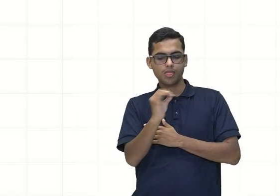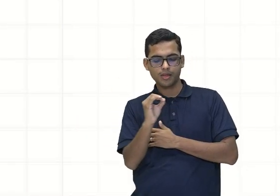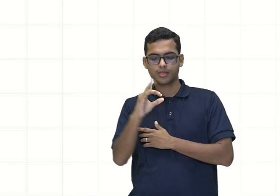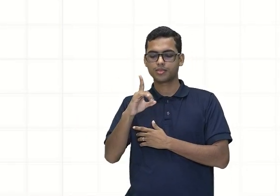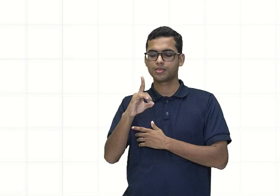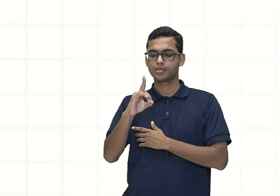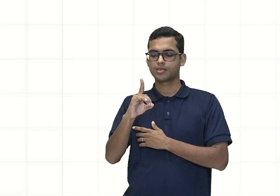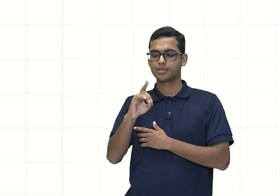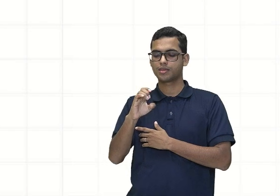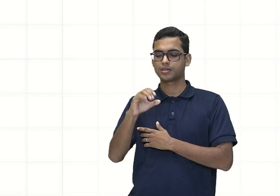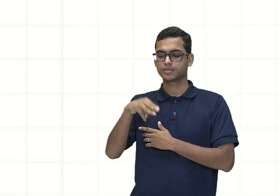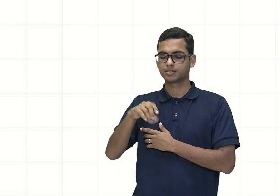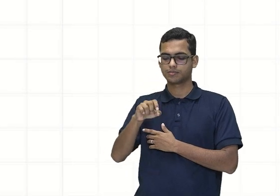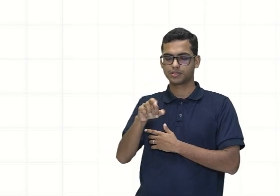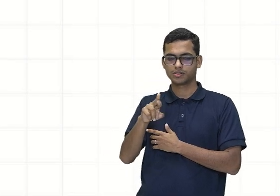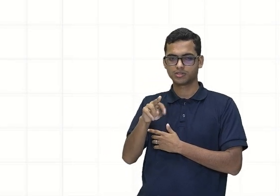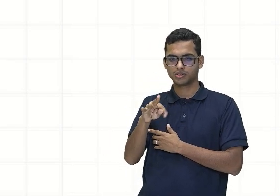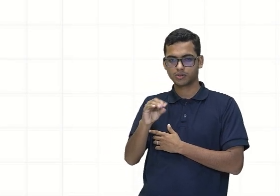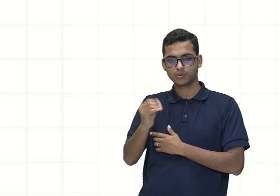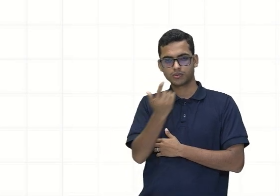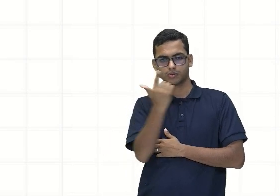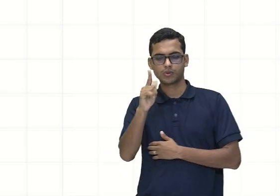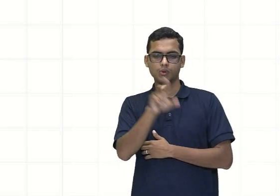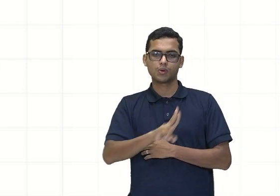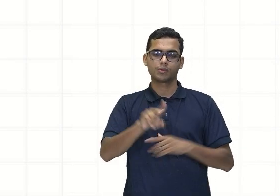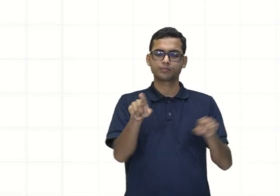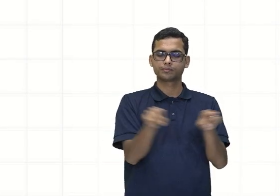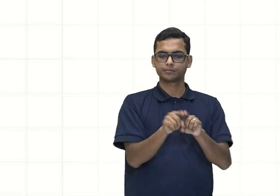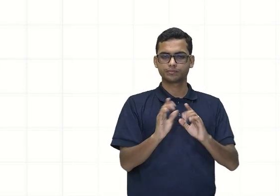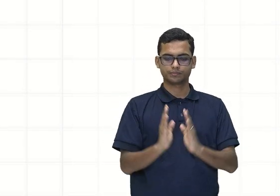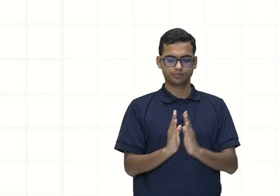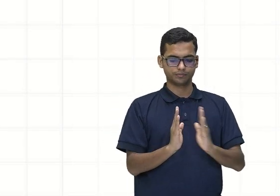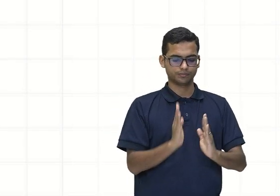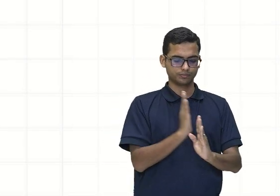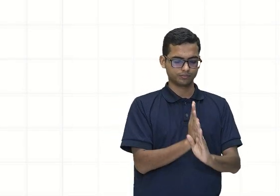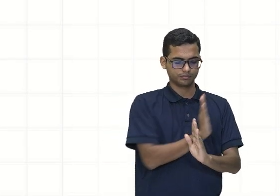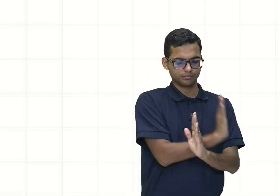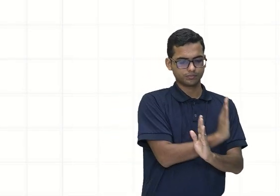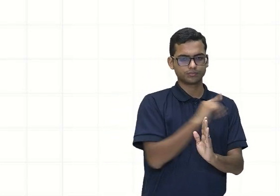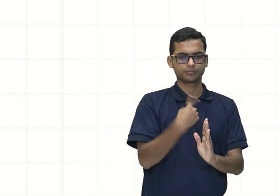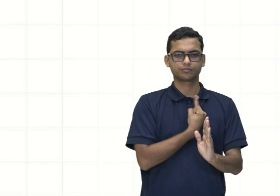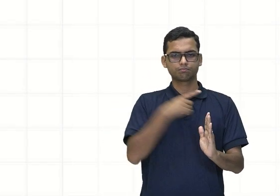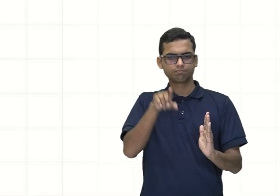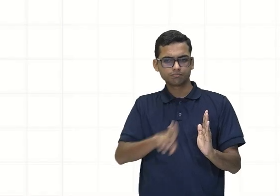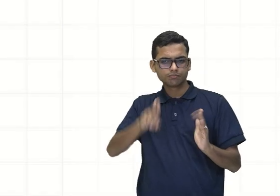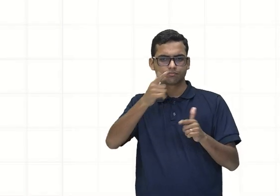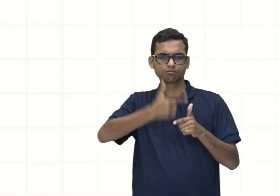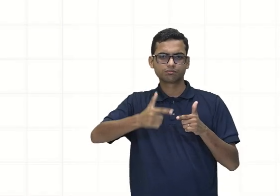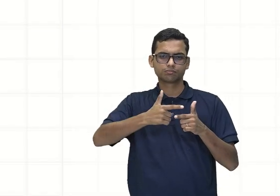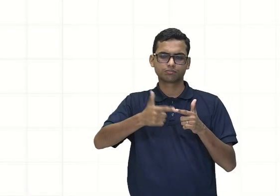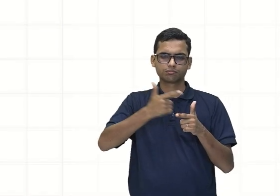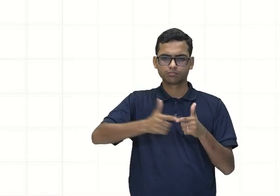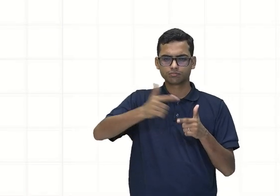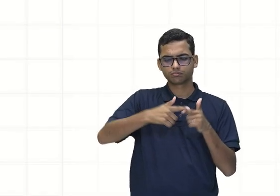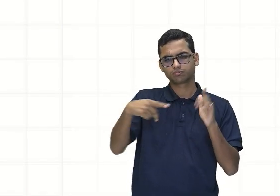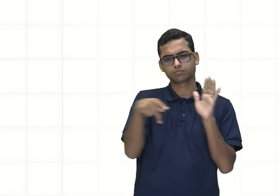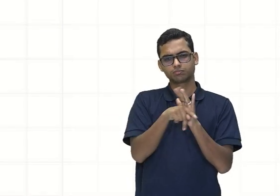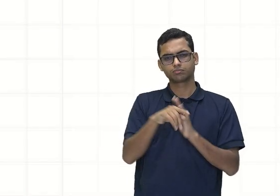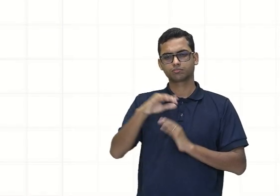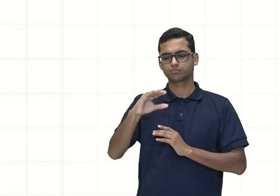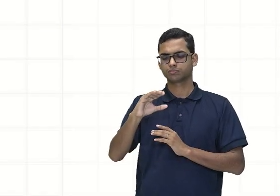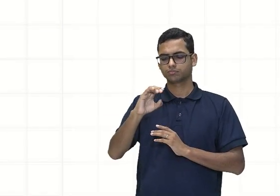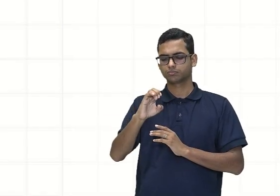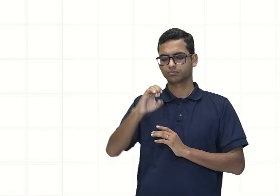é uma medida muito utilizada, inclusive é a nossa medida do problema, que é o